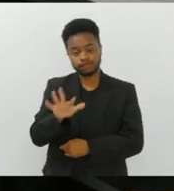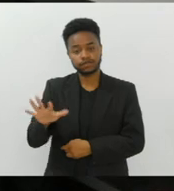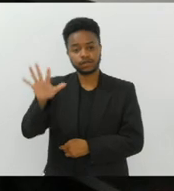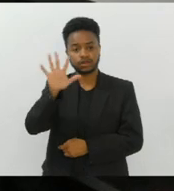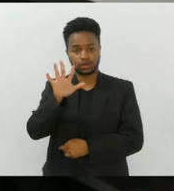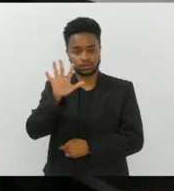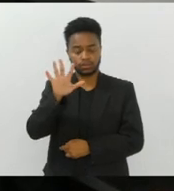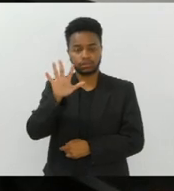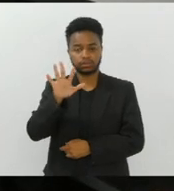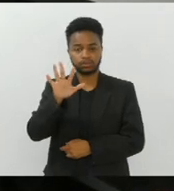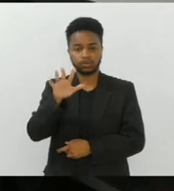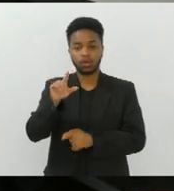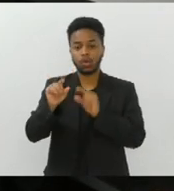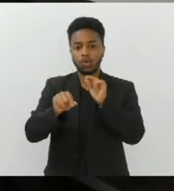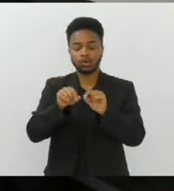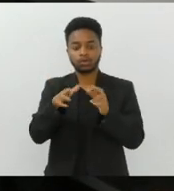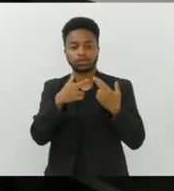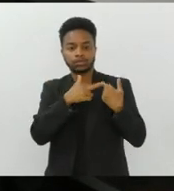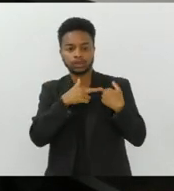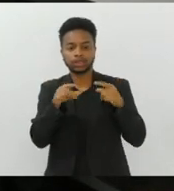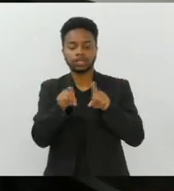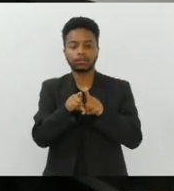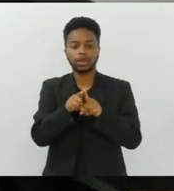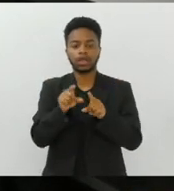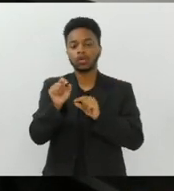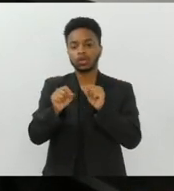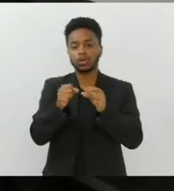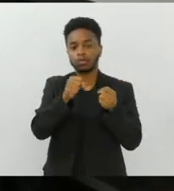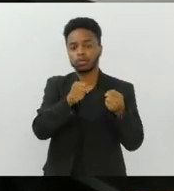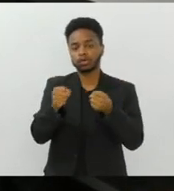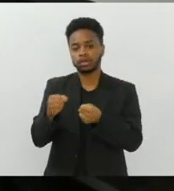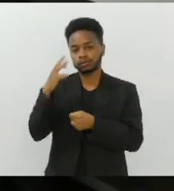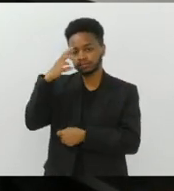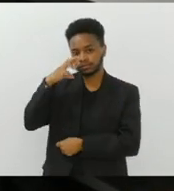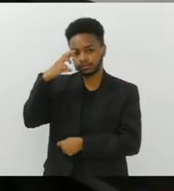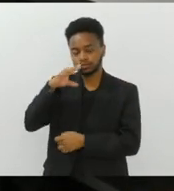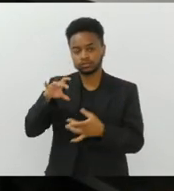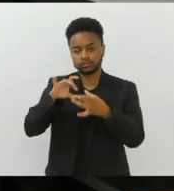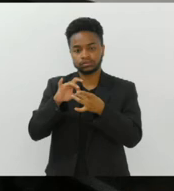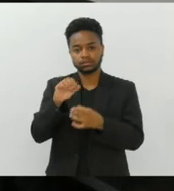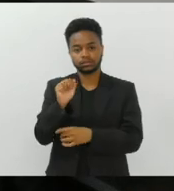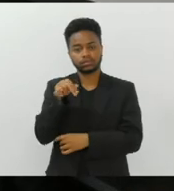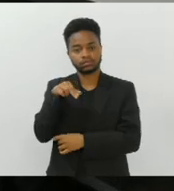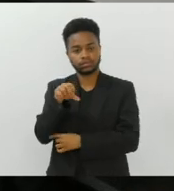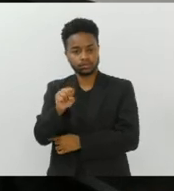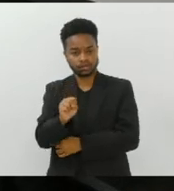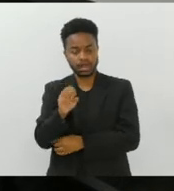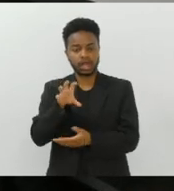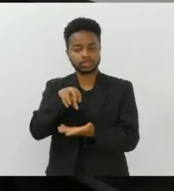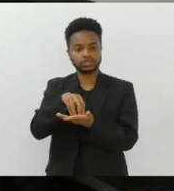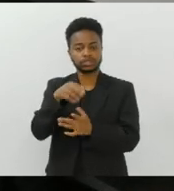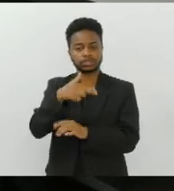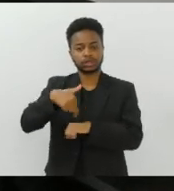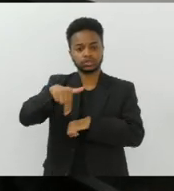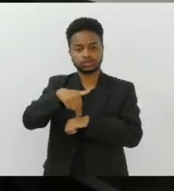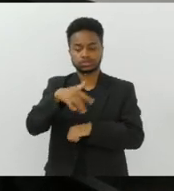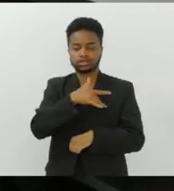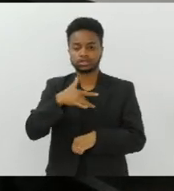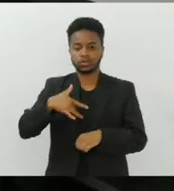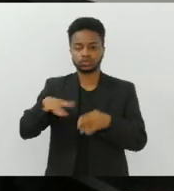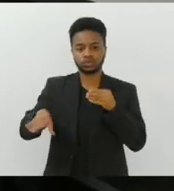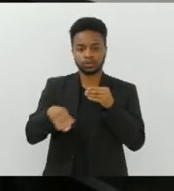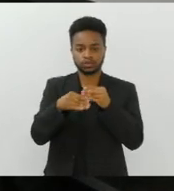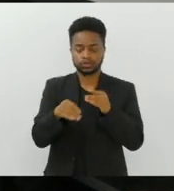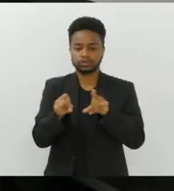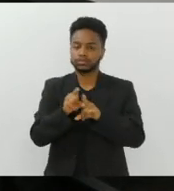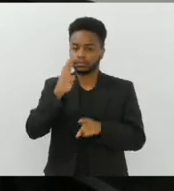competências e os poderes fiscalizatórios da ANS, da Agência Nacional de Saúde Complementar, especialmente em relação